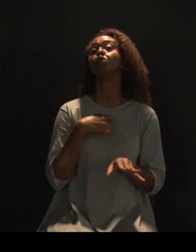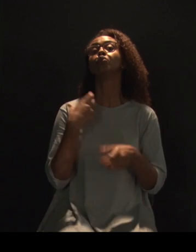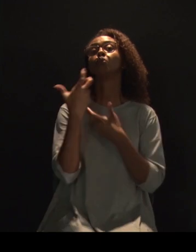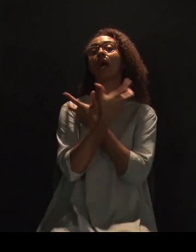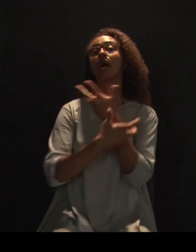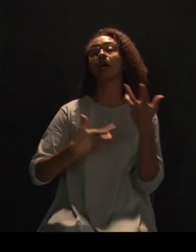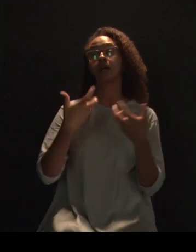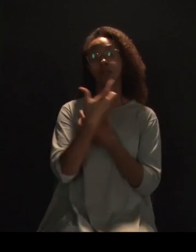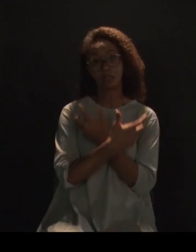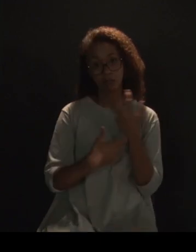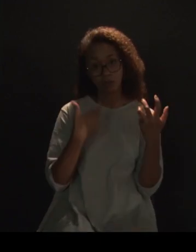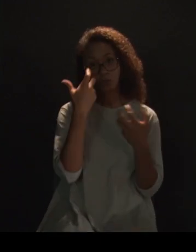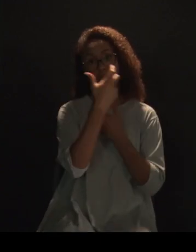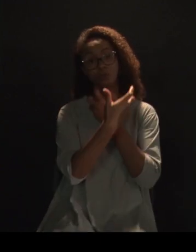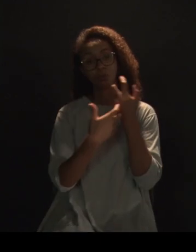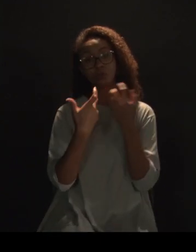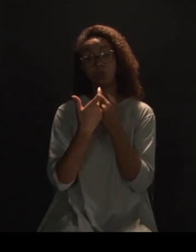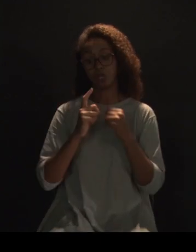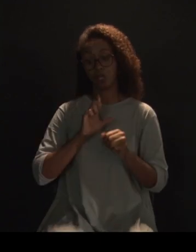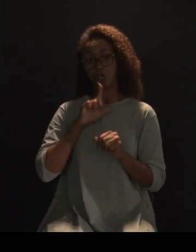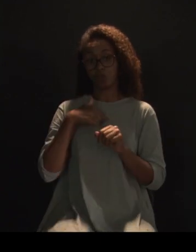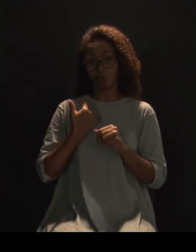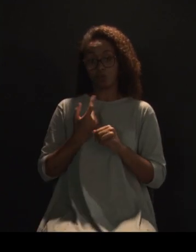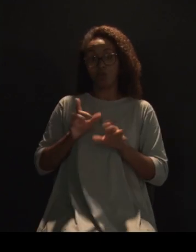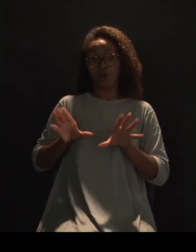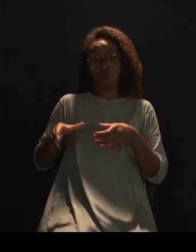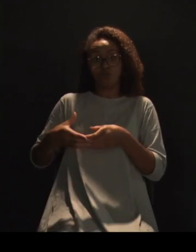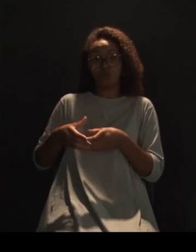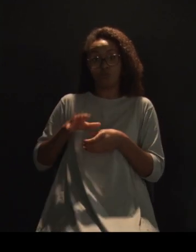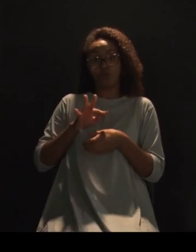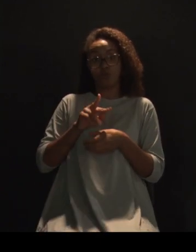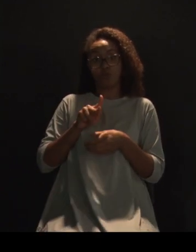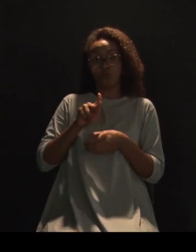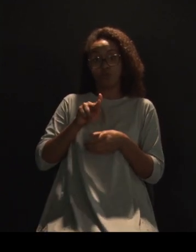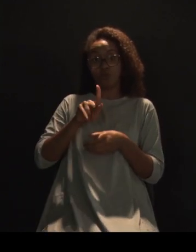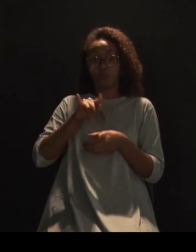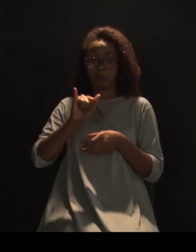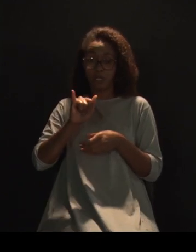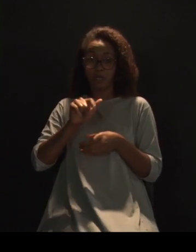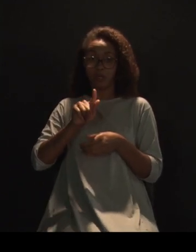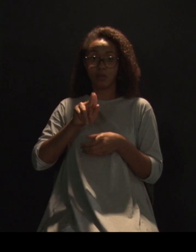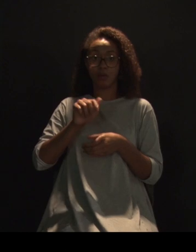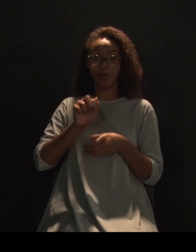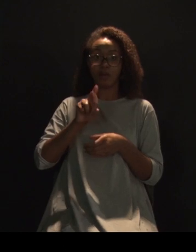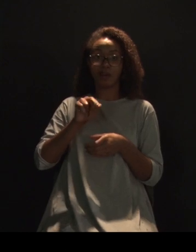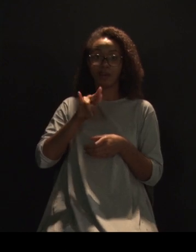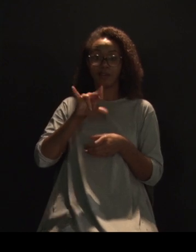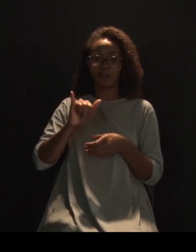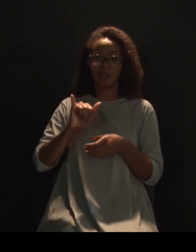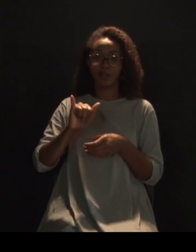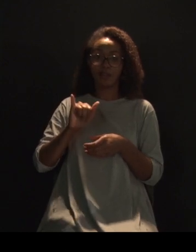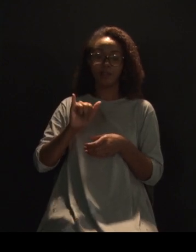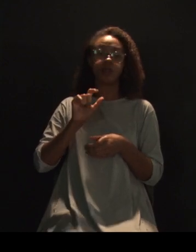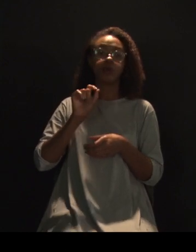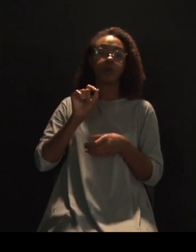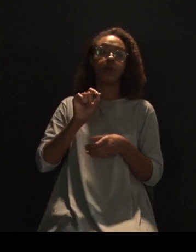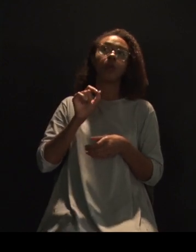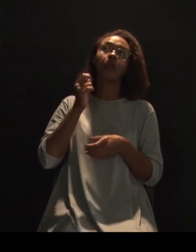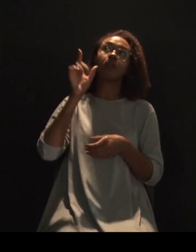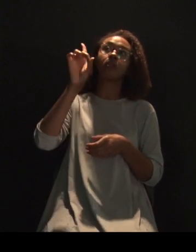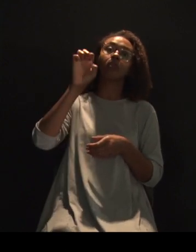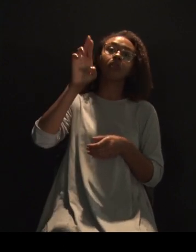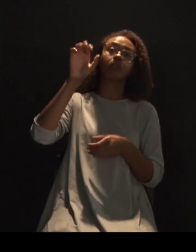que os kyuss do guarani o guarani se conecta com deus que é não tem palavra de deus